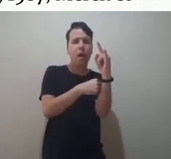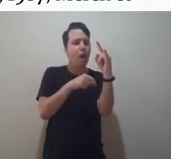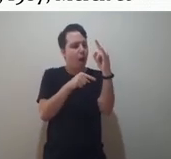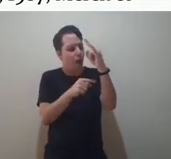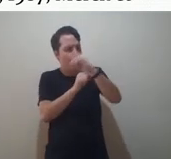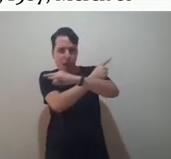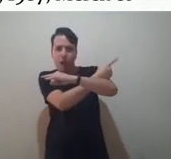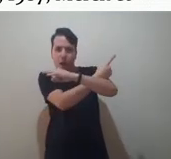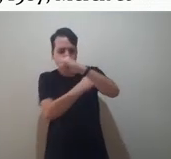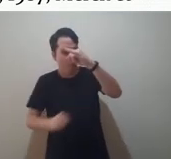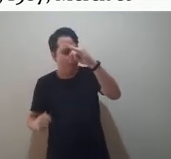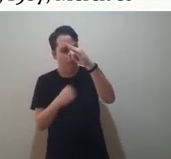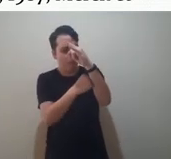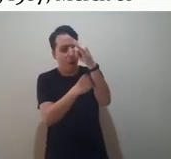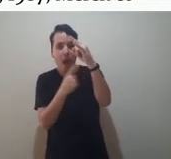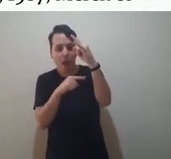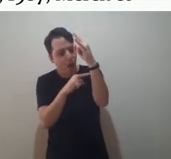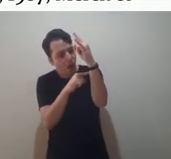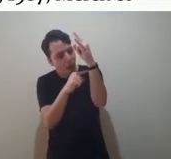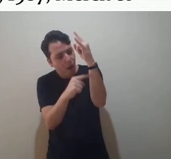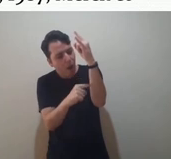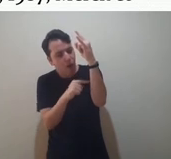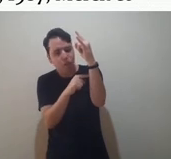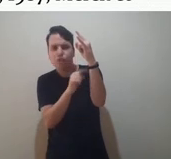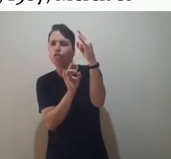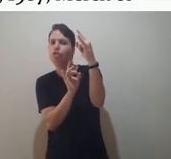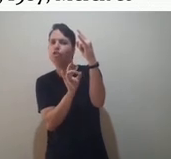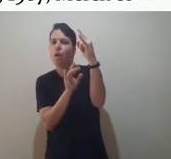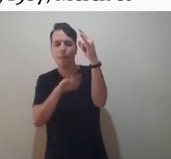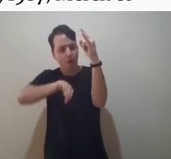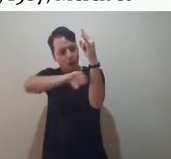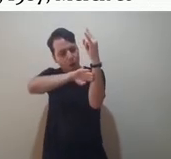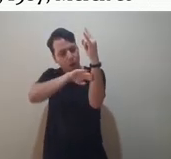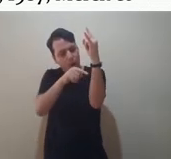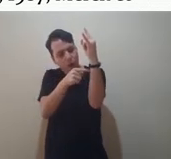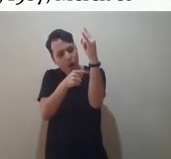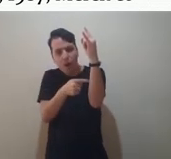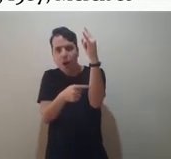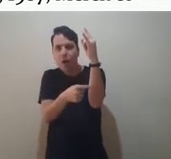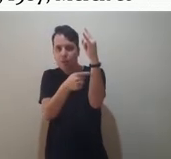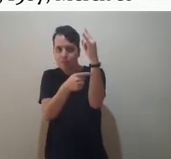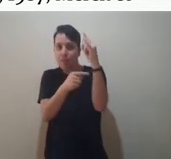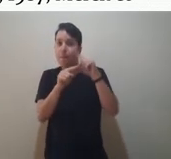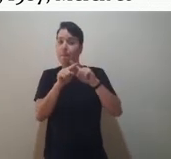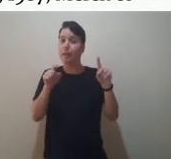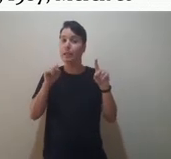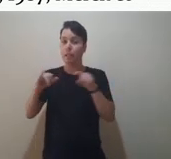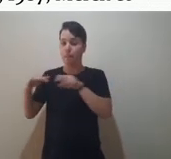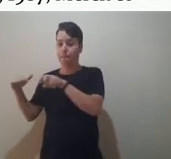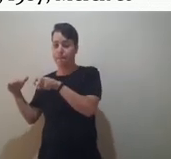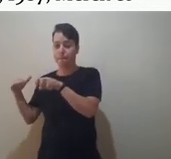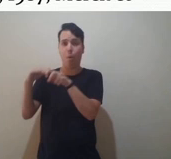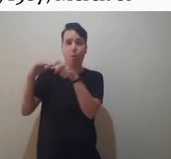por exemplo, a lesão é do tamanho, a área de superfície é do tamanho dessa lesão,